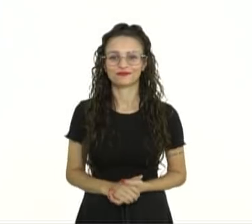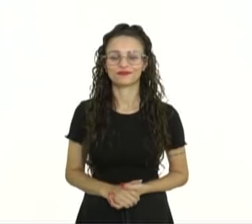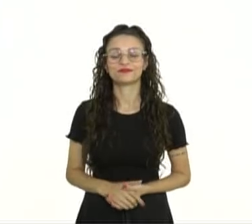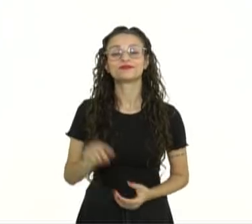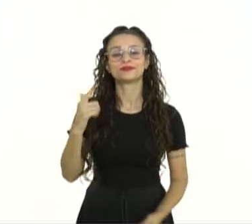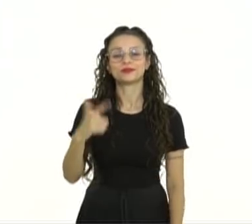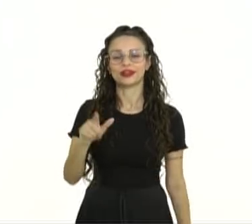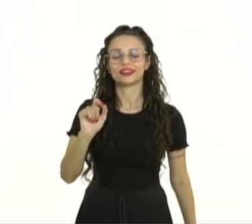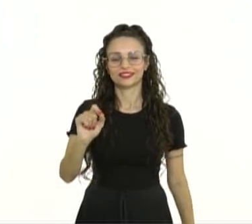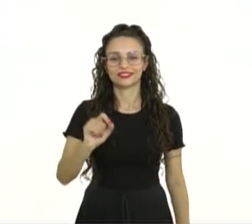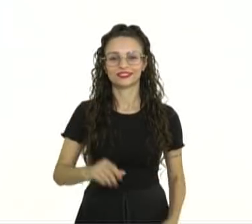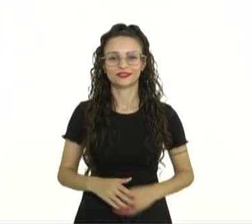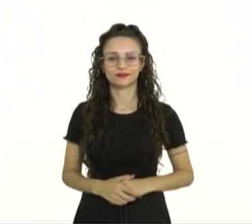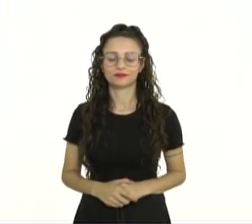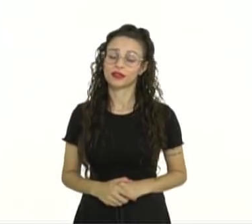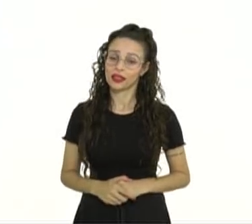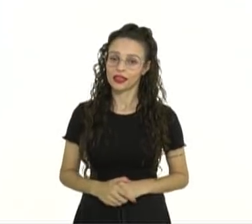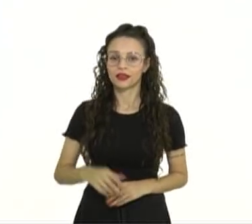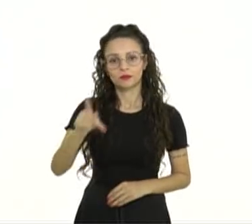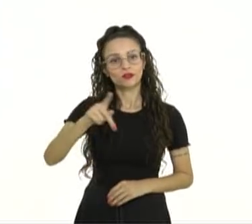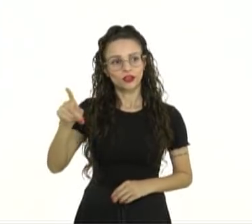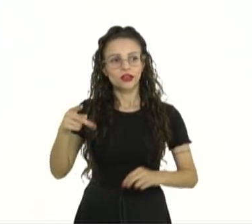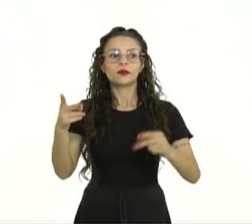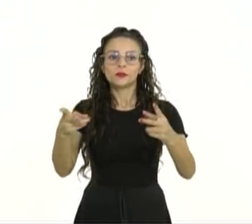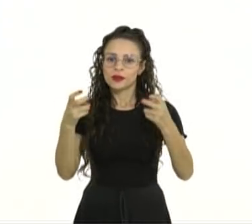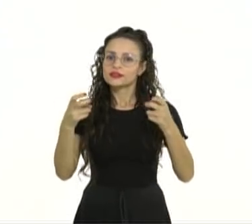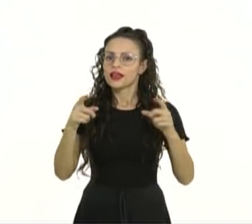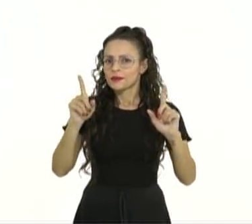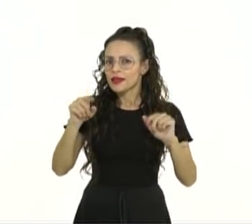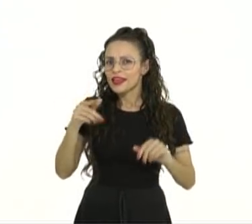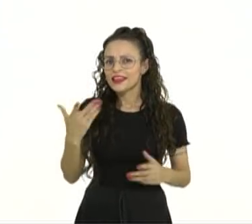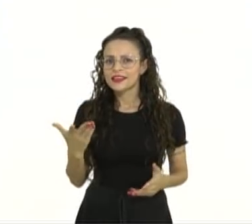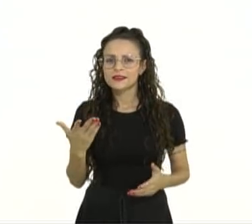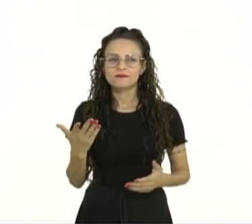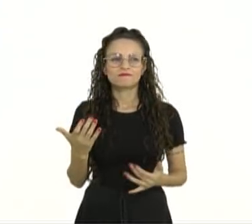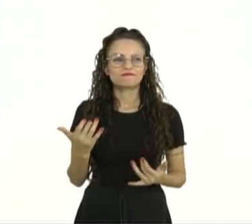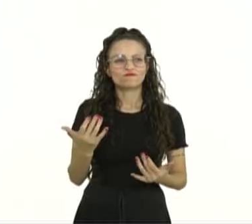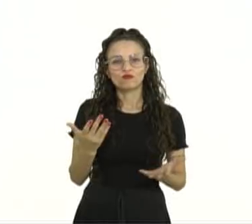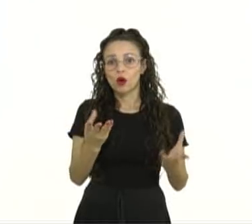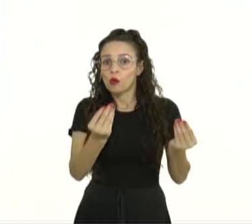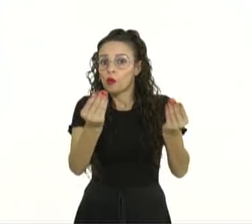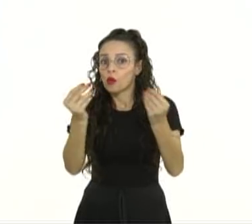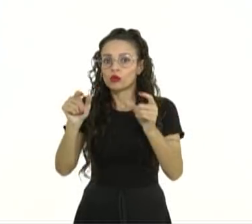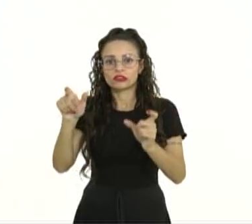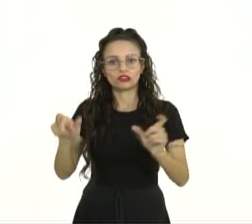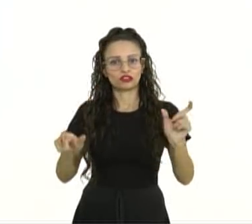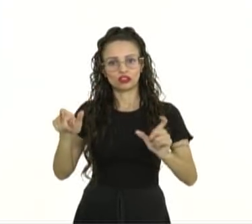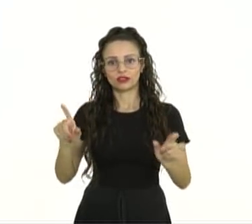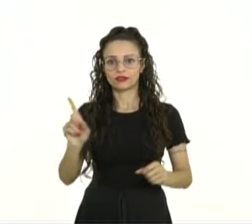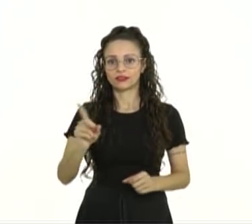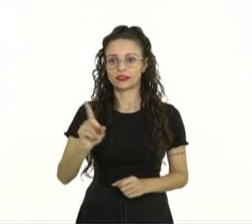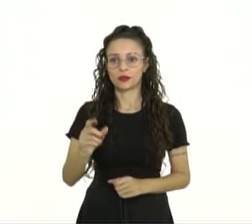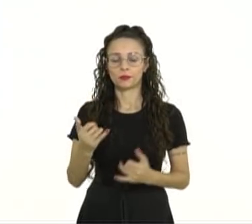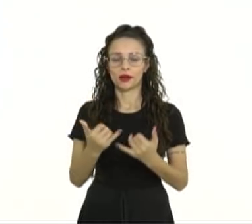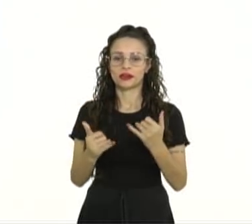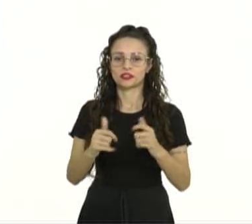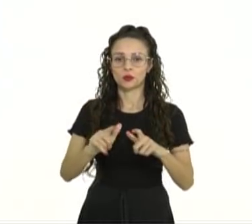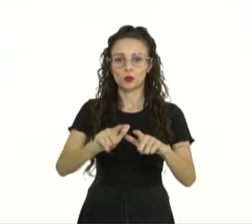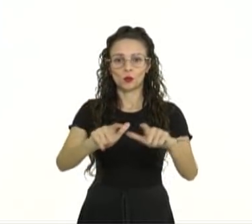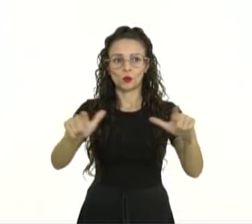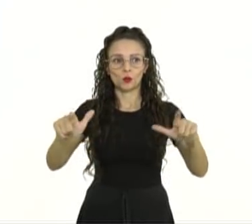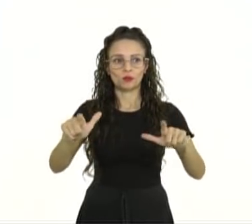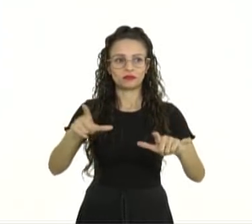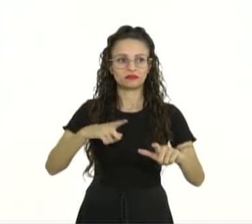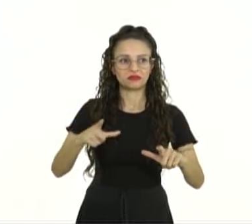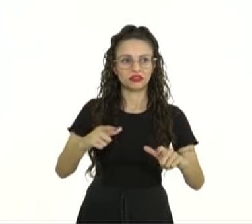Que mais? Ah, professor, dá para ver que ainda não tem muita gente não, né? Então parece que está meio inabitado. Tem uns matos